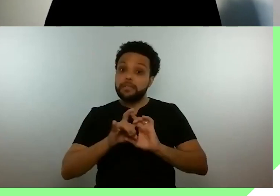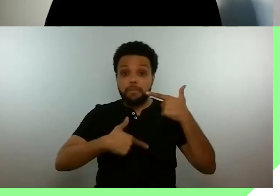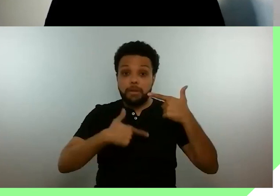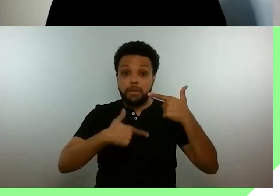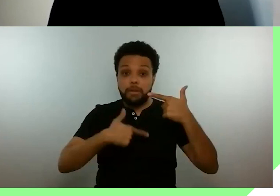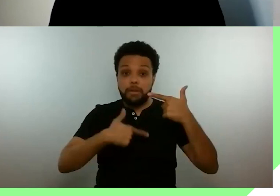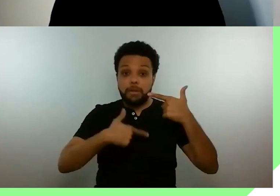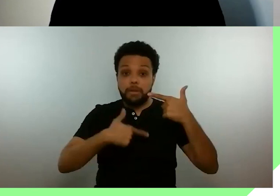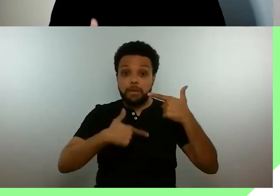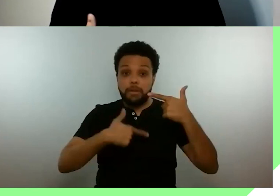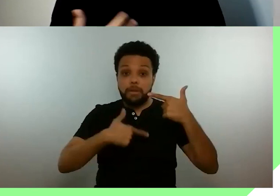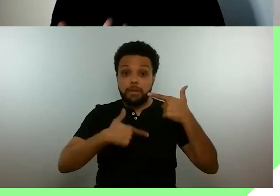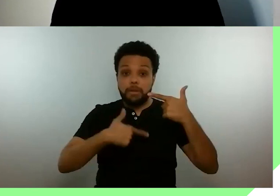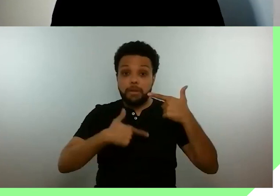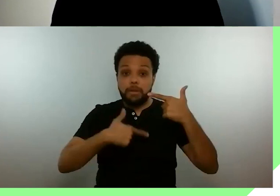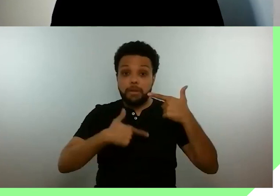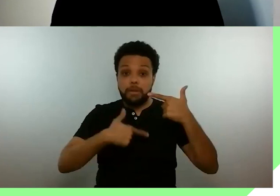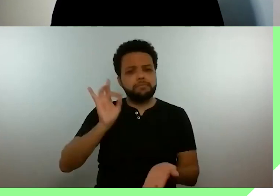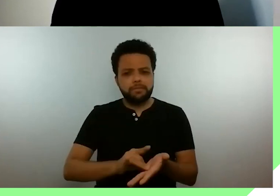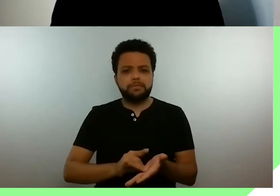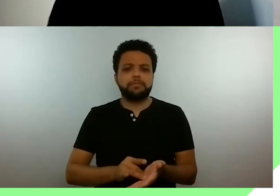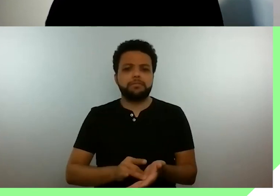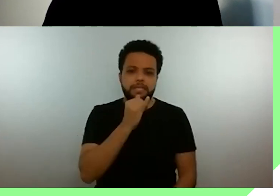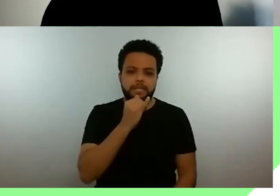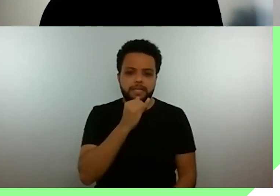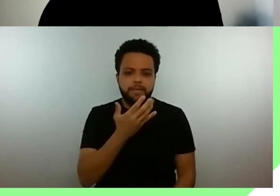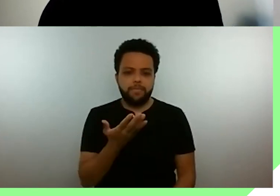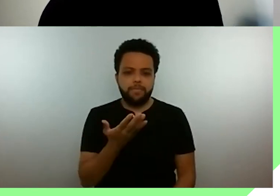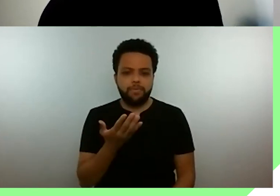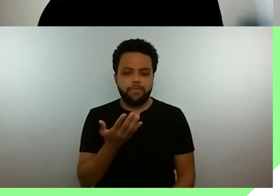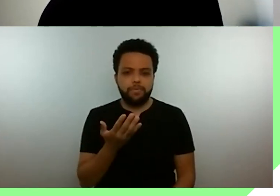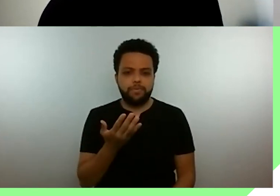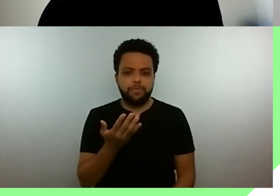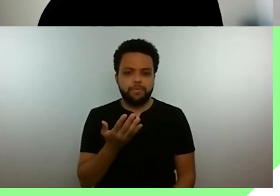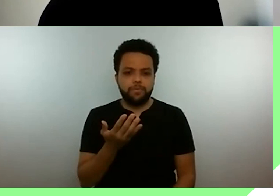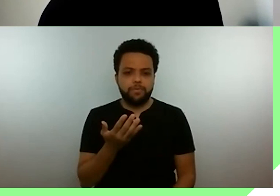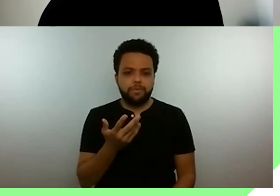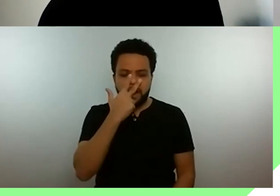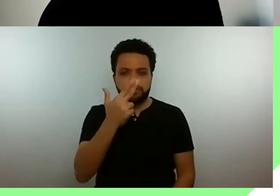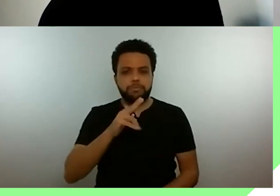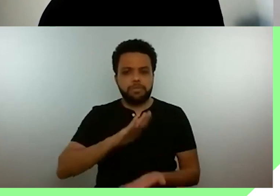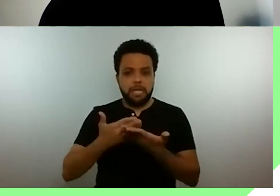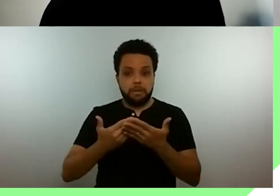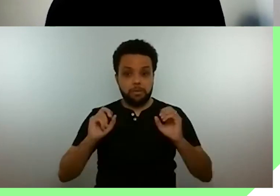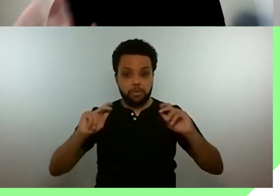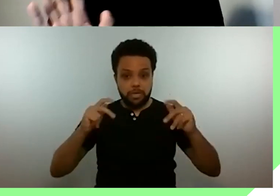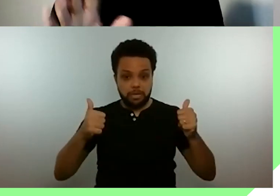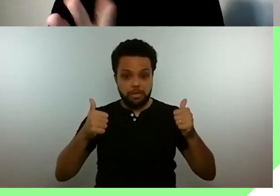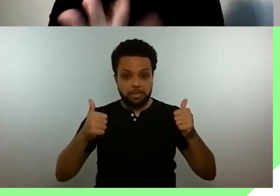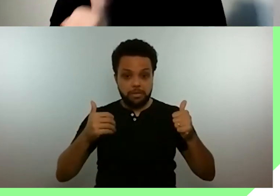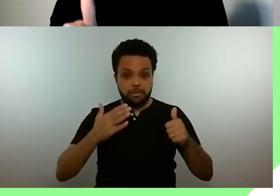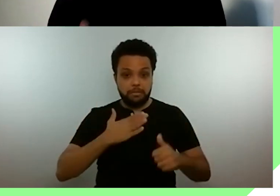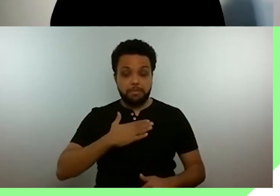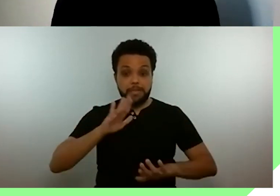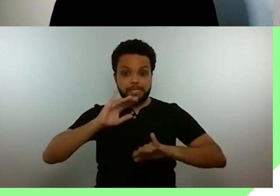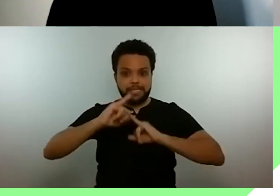com aquilo que gostam, né? Então, assim, se trouxe o exemplo do... Eu acho que o intérprete está ok? Tá ok. É porque para mim fala internet de vez